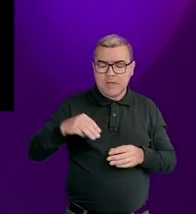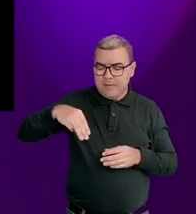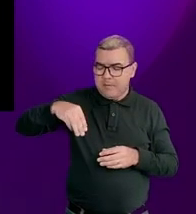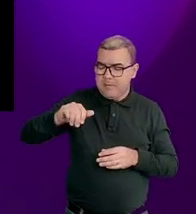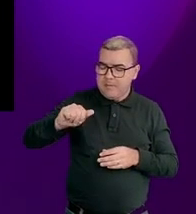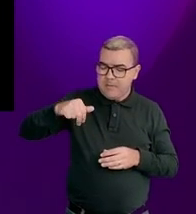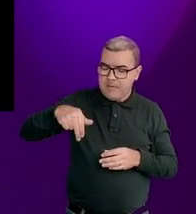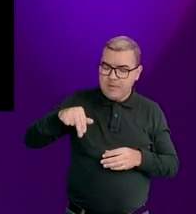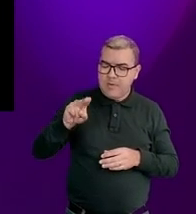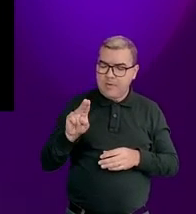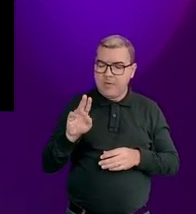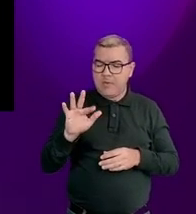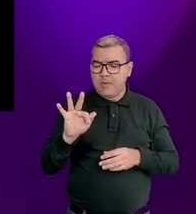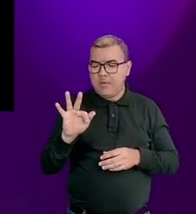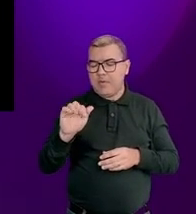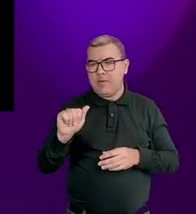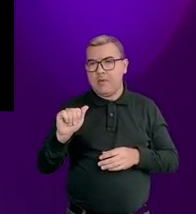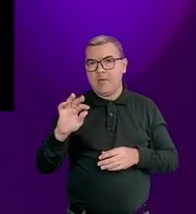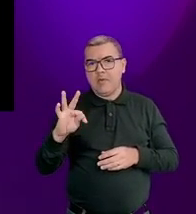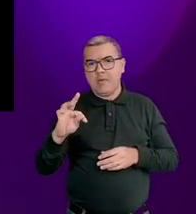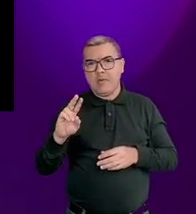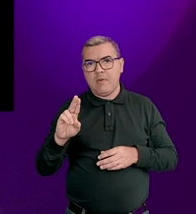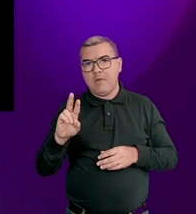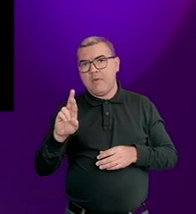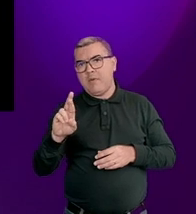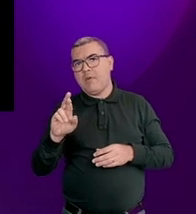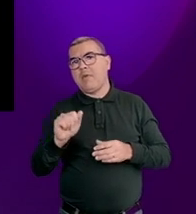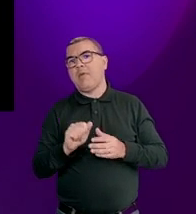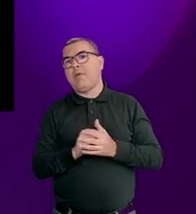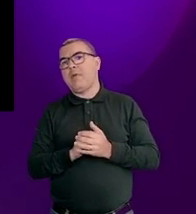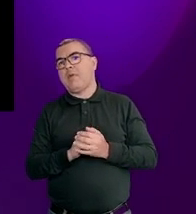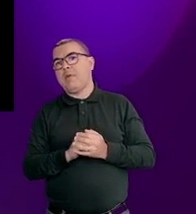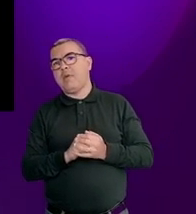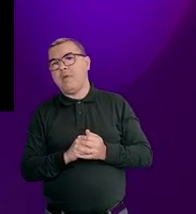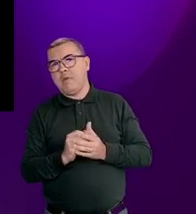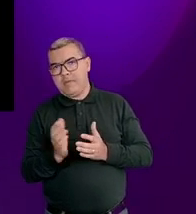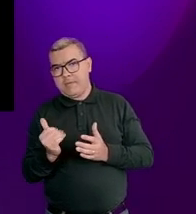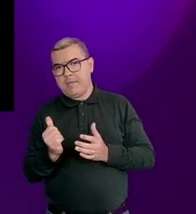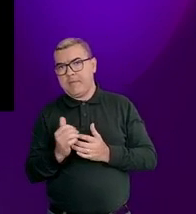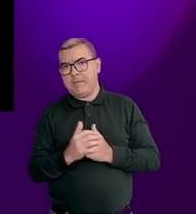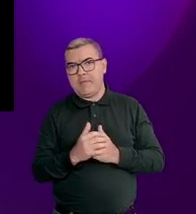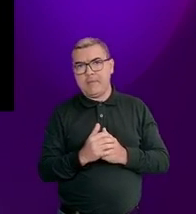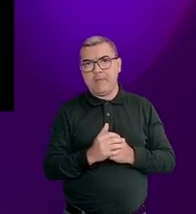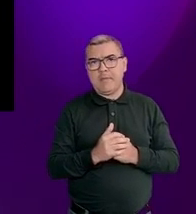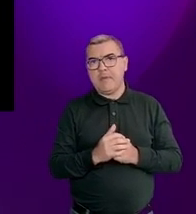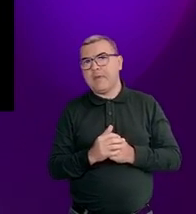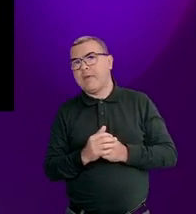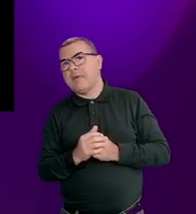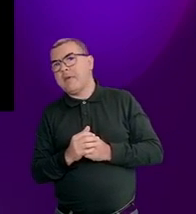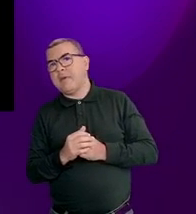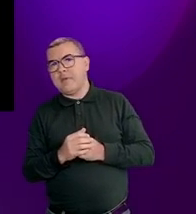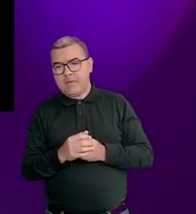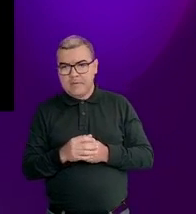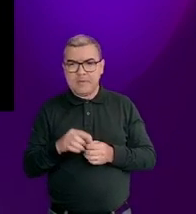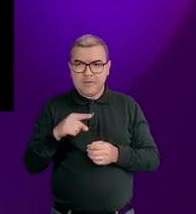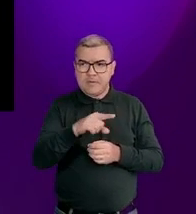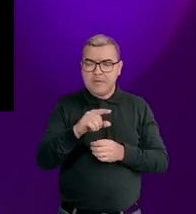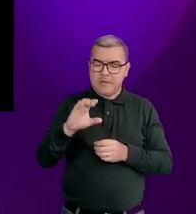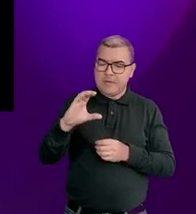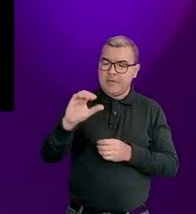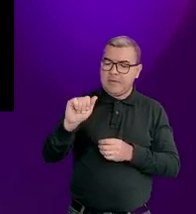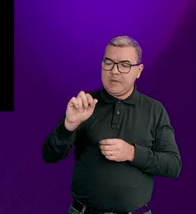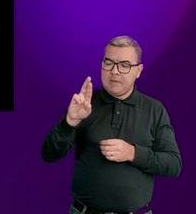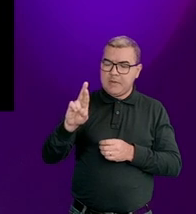Essa manufatura, a gente está falando do CAR-T, não o CAR-T acadêmico, tem várias iniciativas de CAR-T acadêmico, mas o